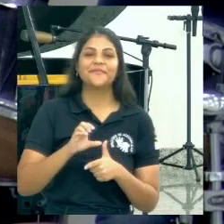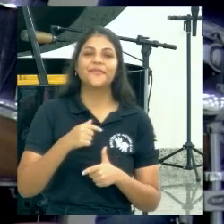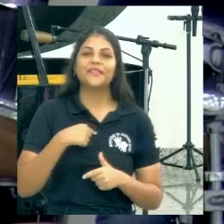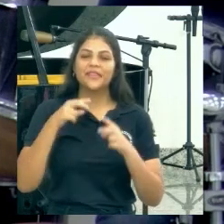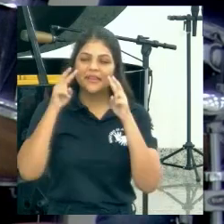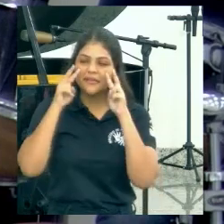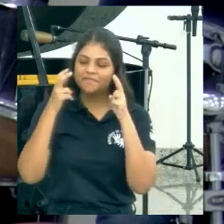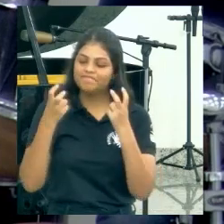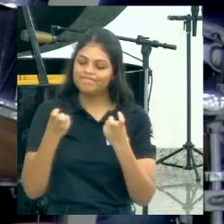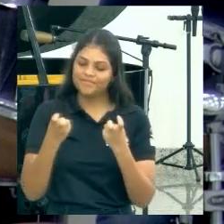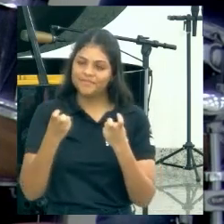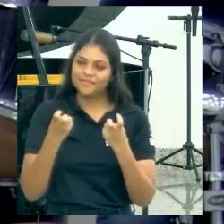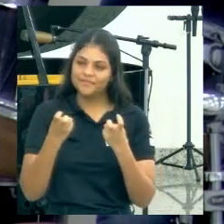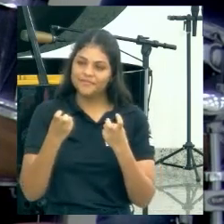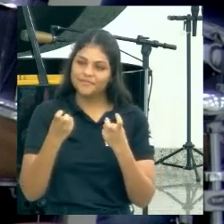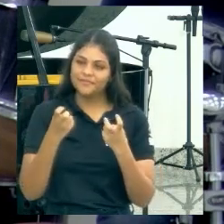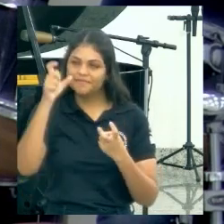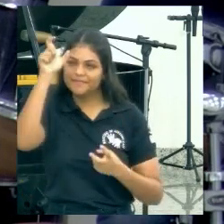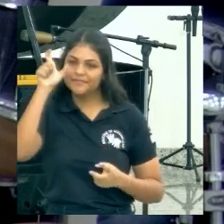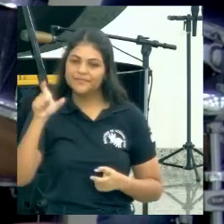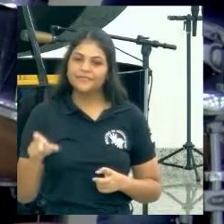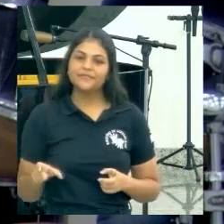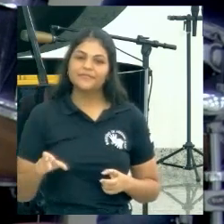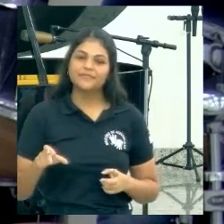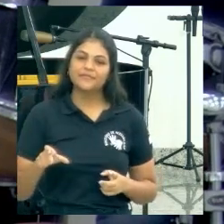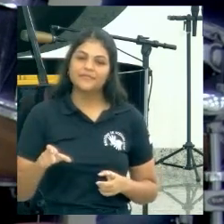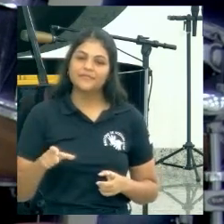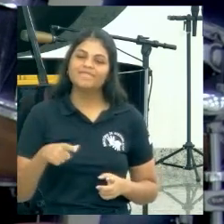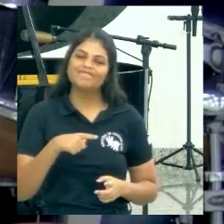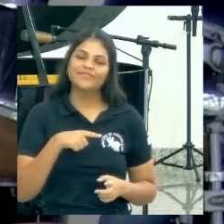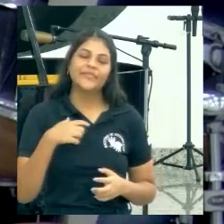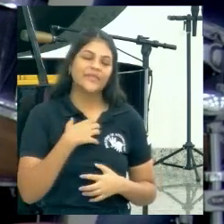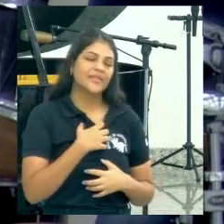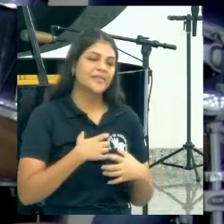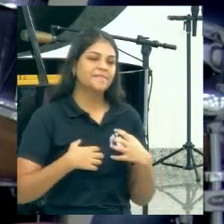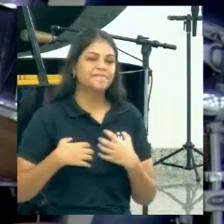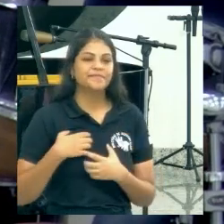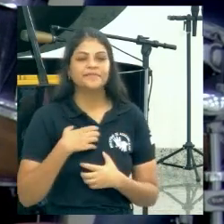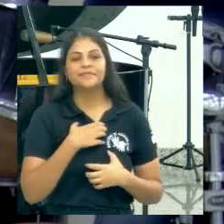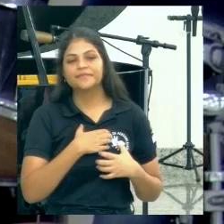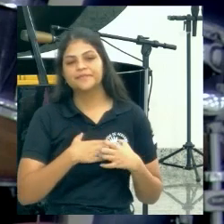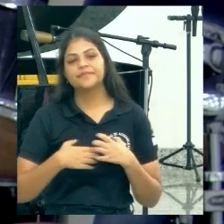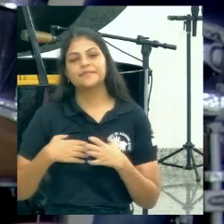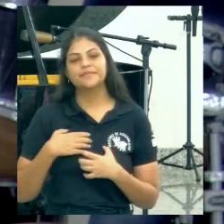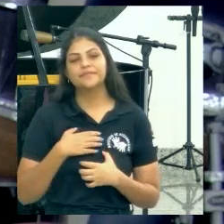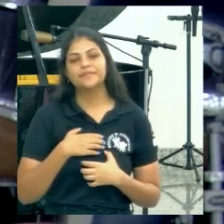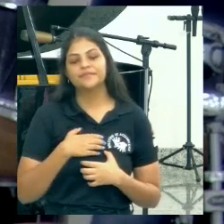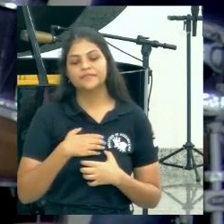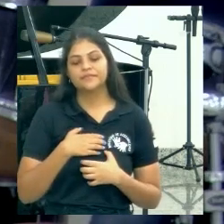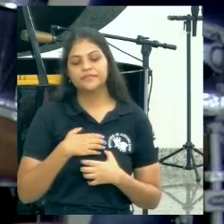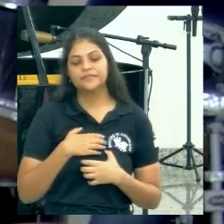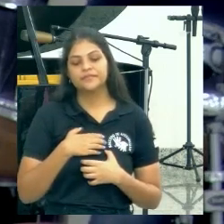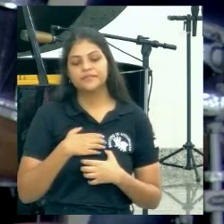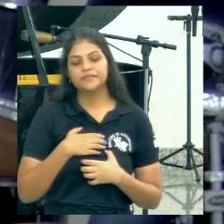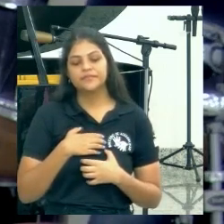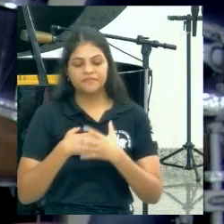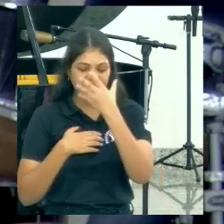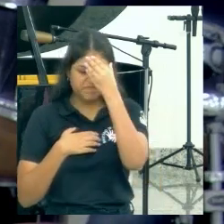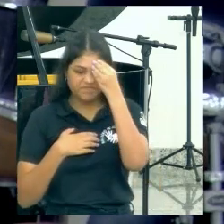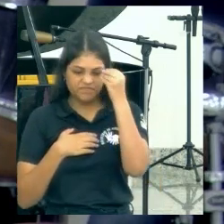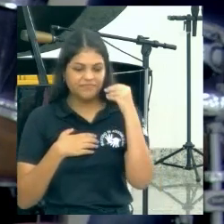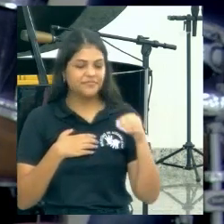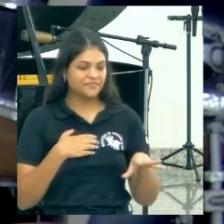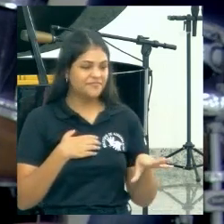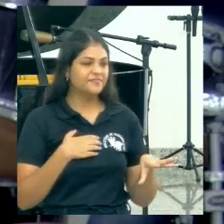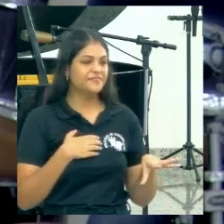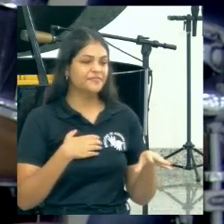homem estava marcado por uma enorme dor, que eu chamo aqui de dor da rejeição. Talvez de todas